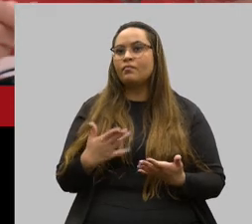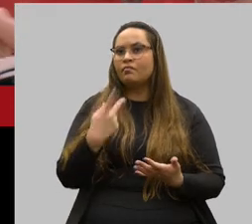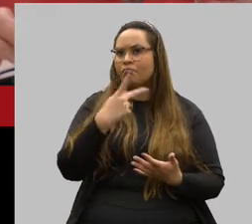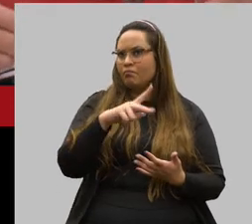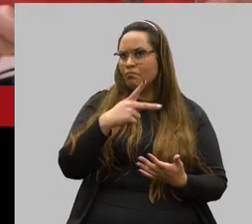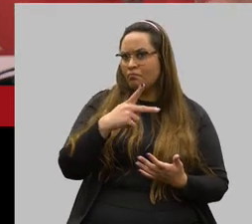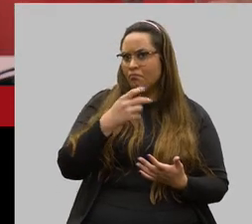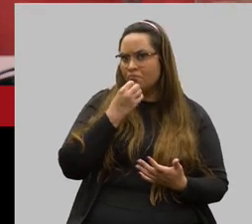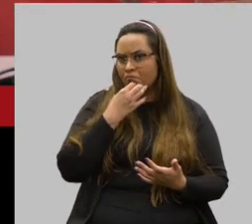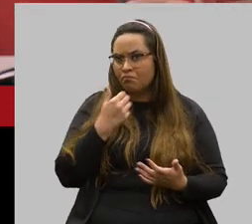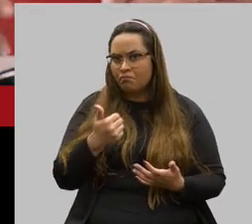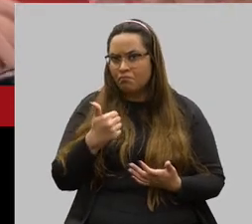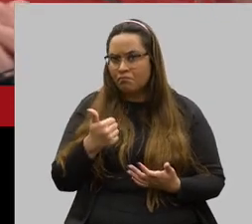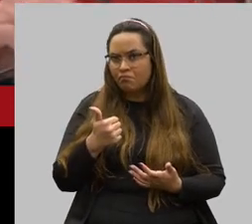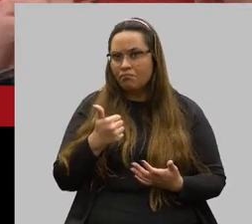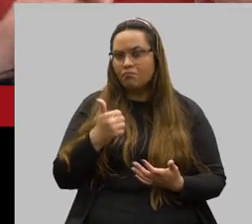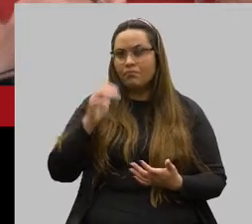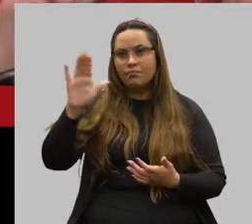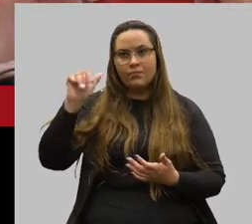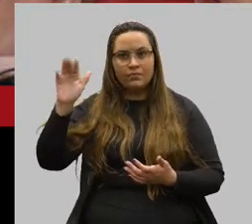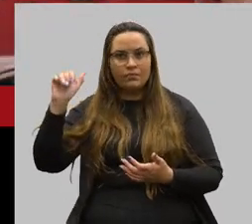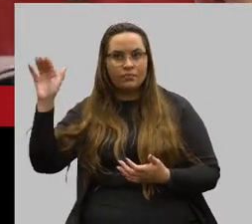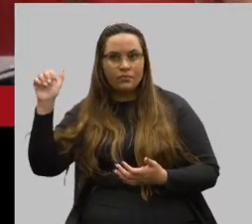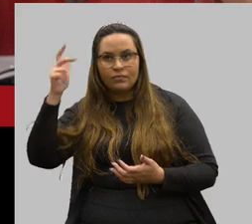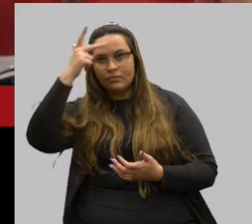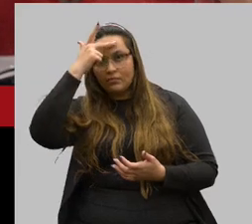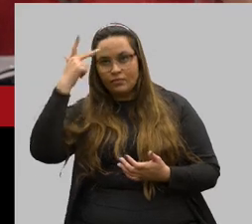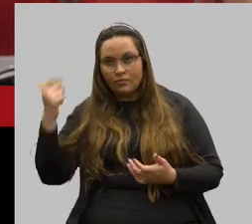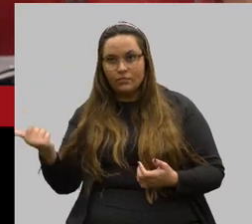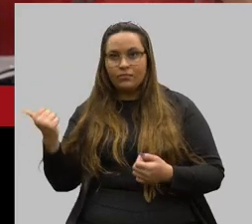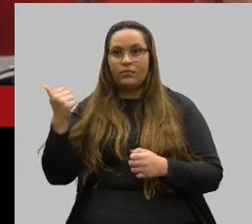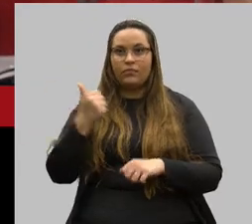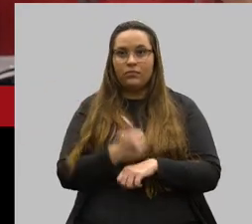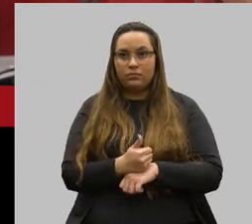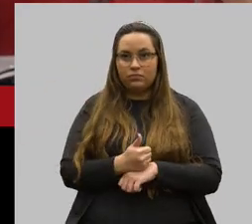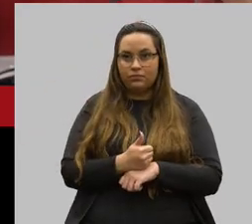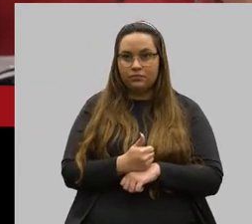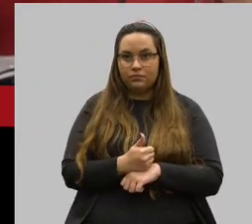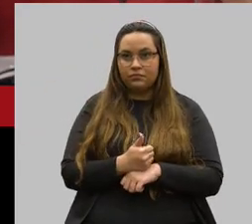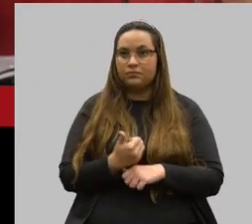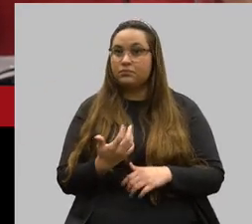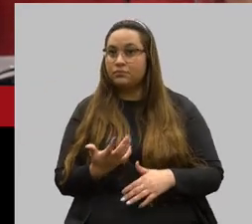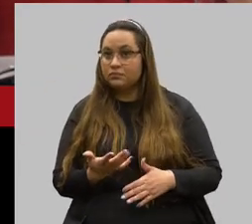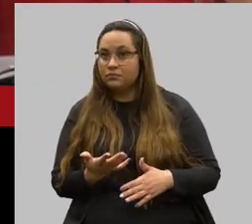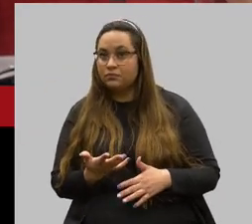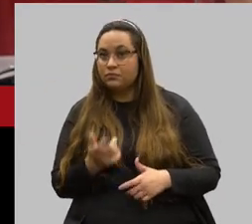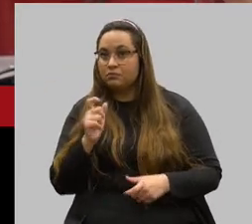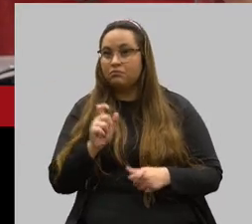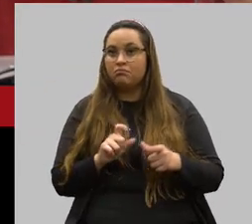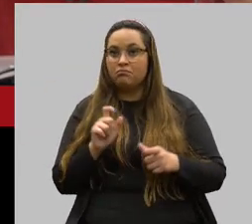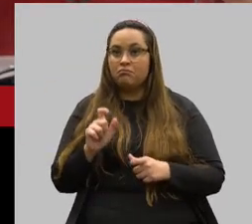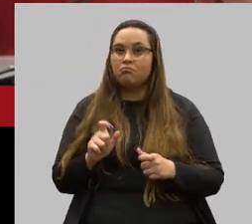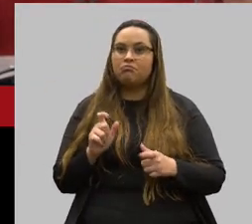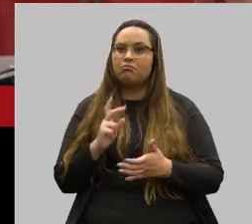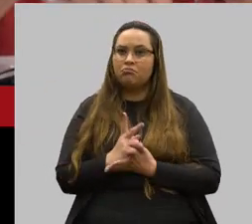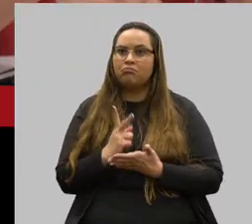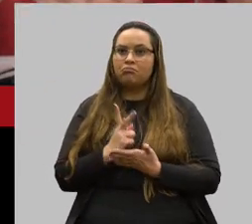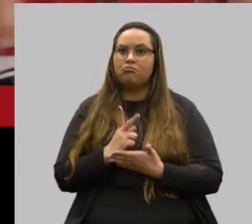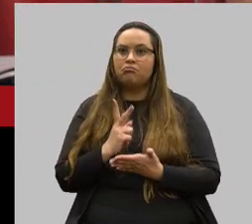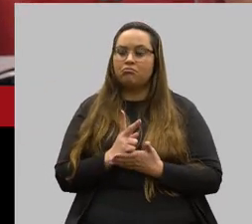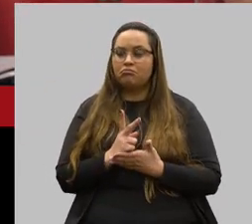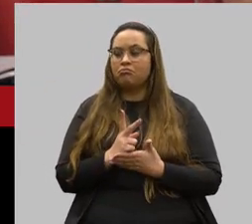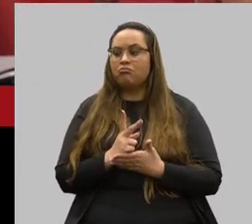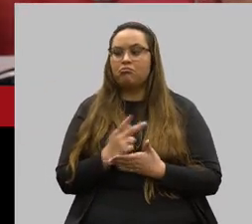sentido de convocação dos excedentes e a prorrogação né que são pessoas que nos questionam constantemente de validade do